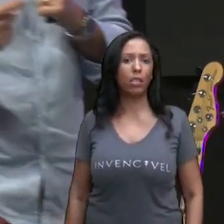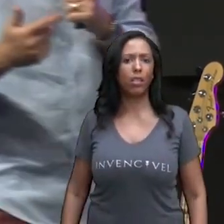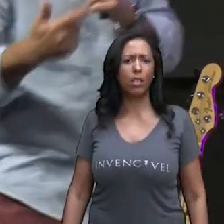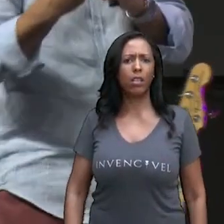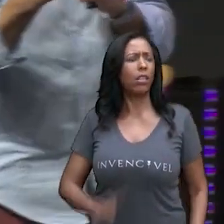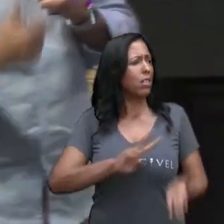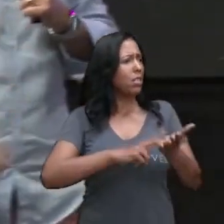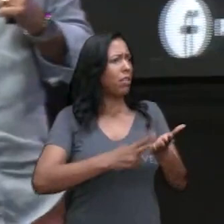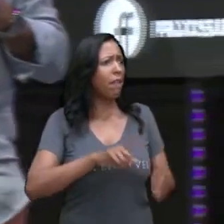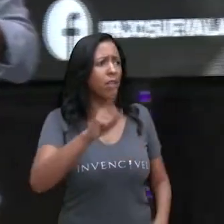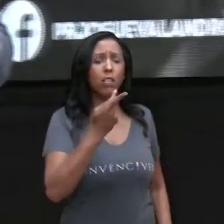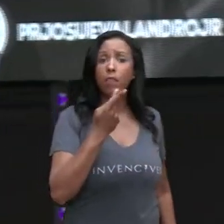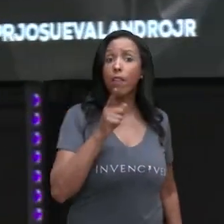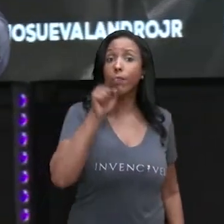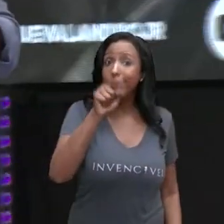acredita em você mesmo,